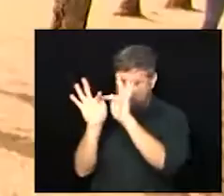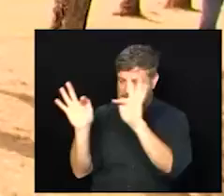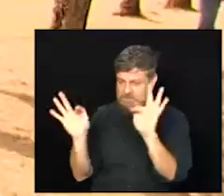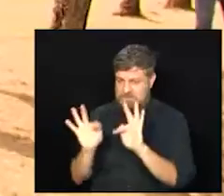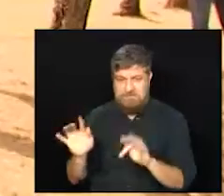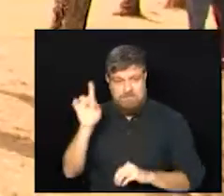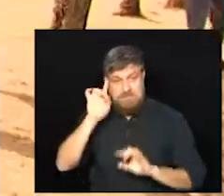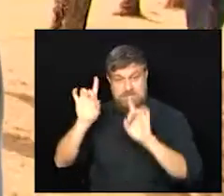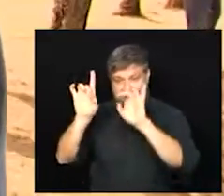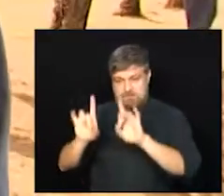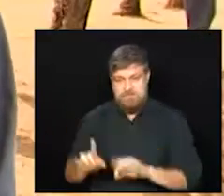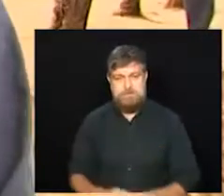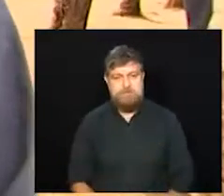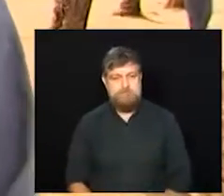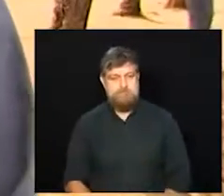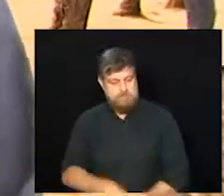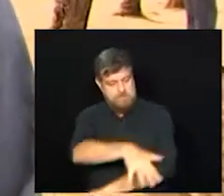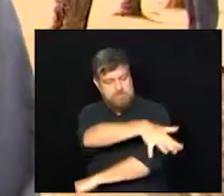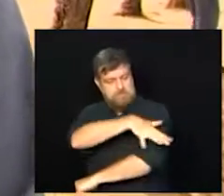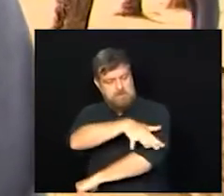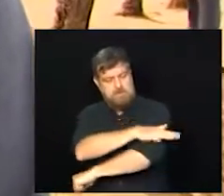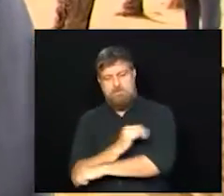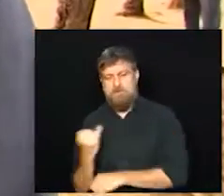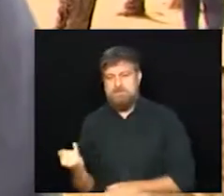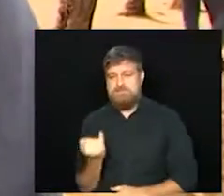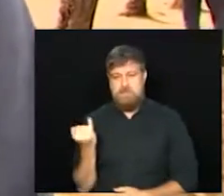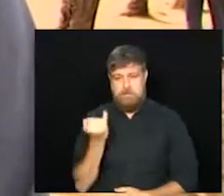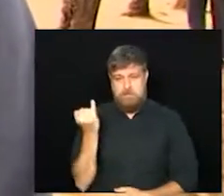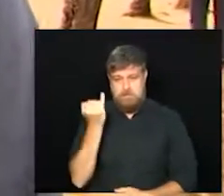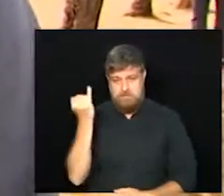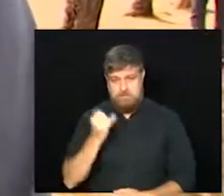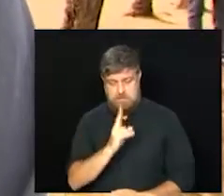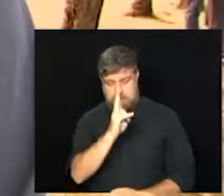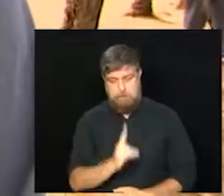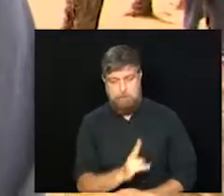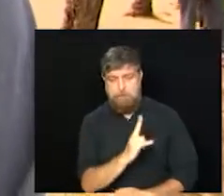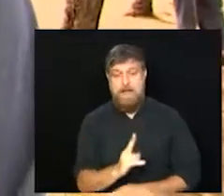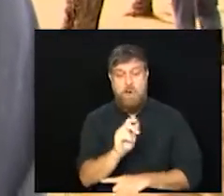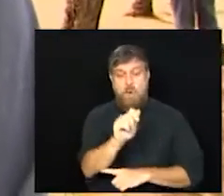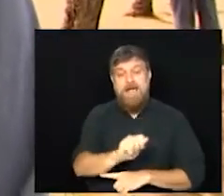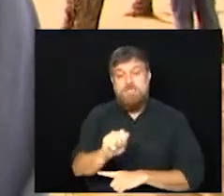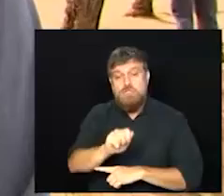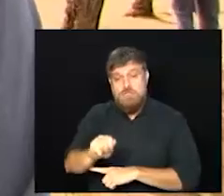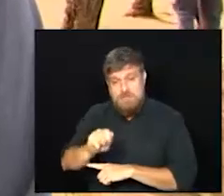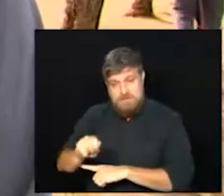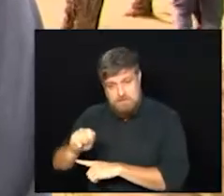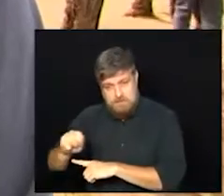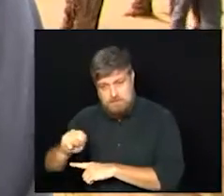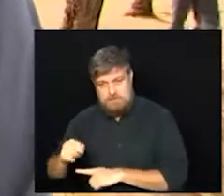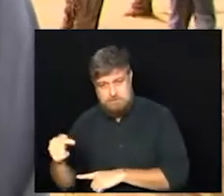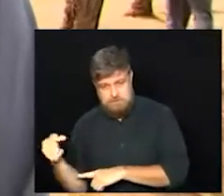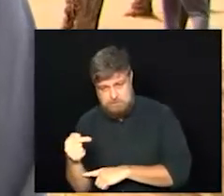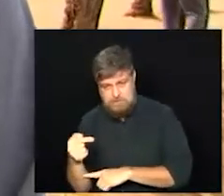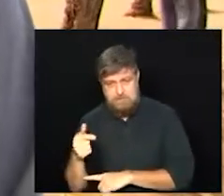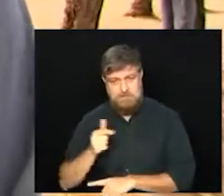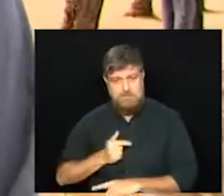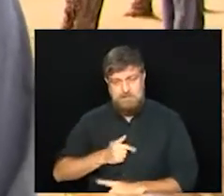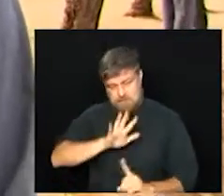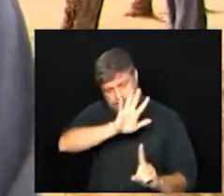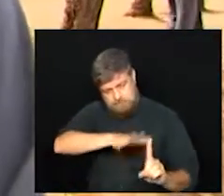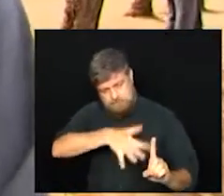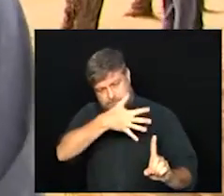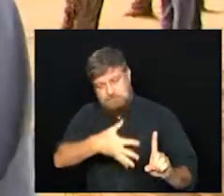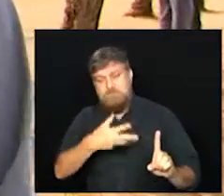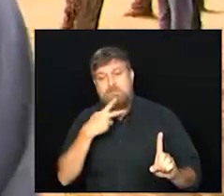dia. É uma praça muito importante para a região da Padre Anchieta e é uma homenagem